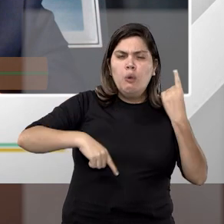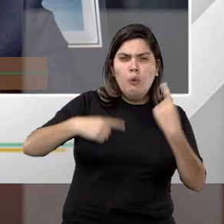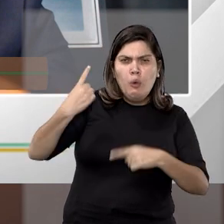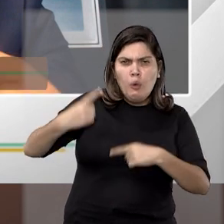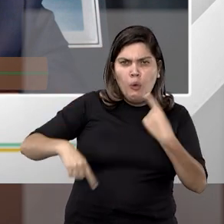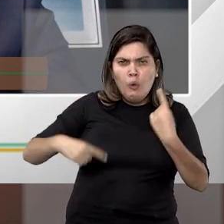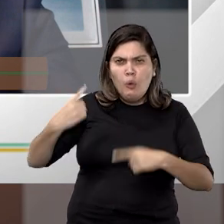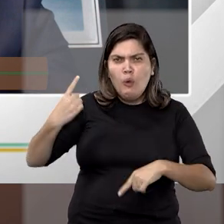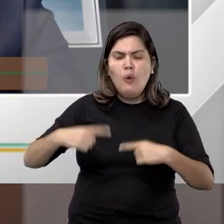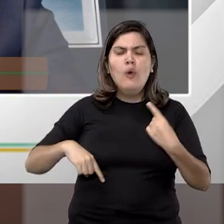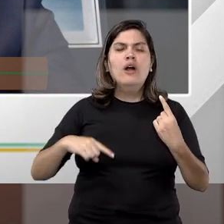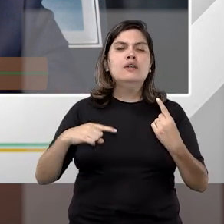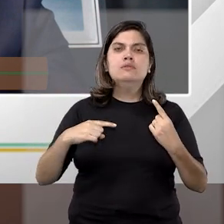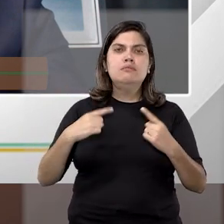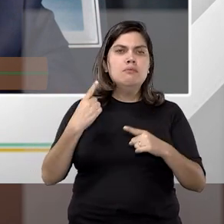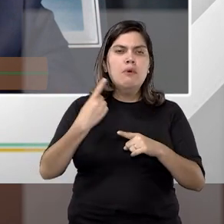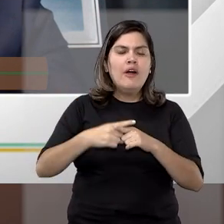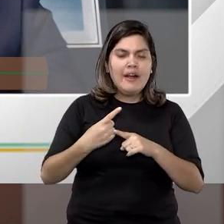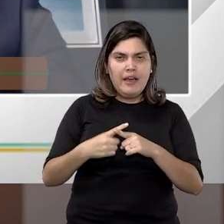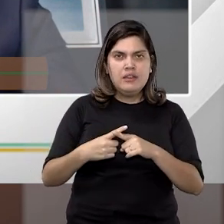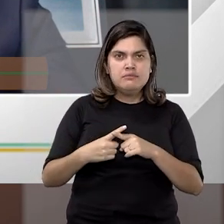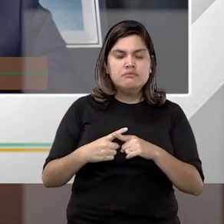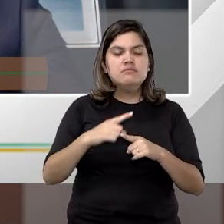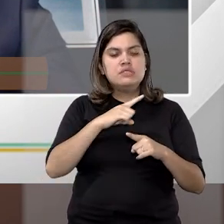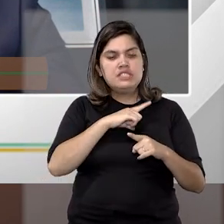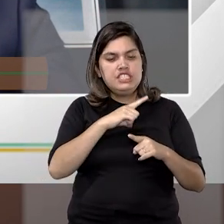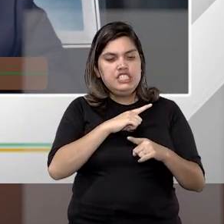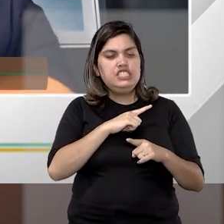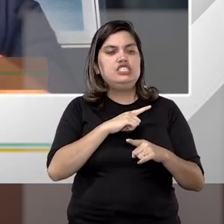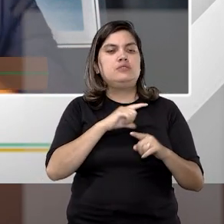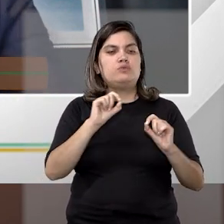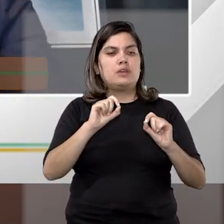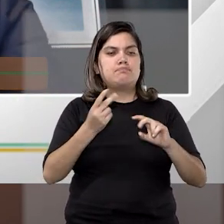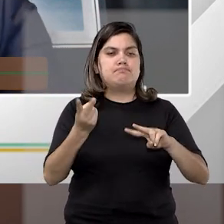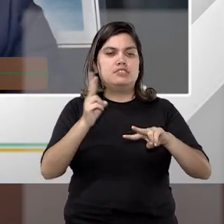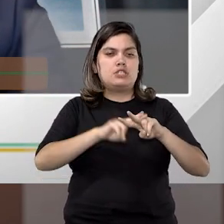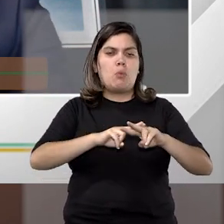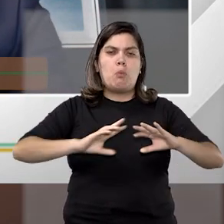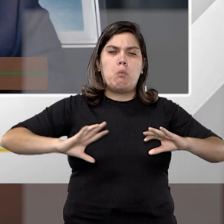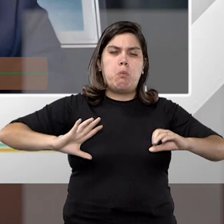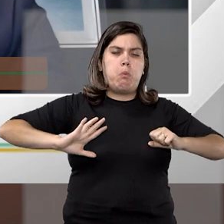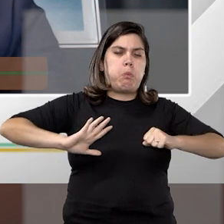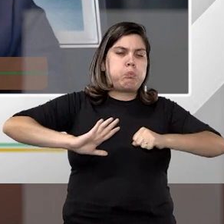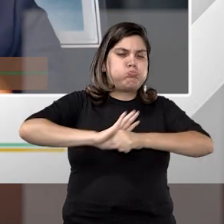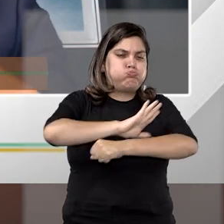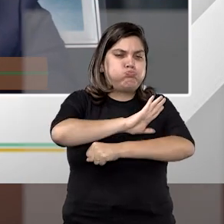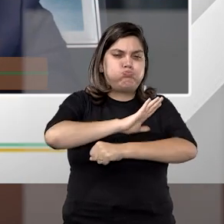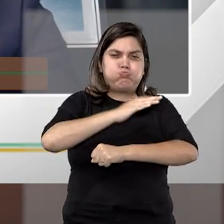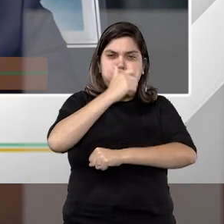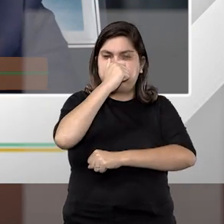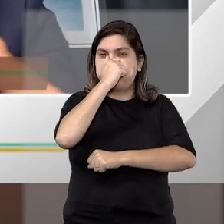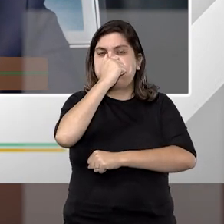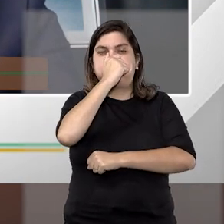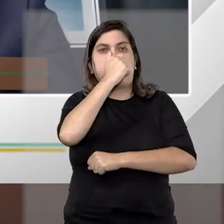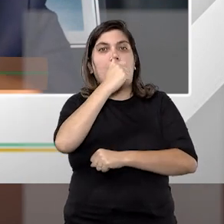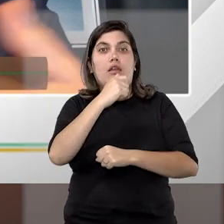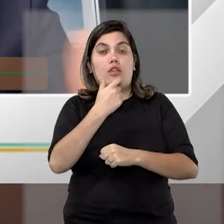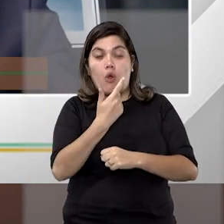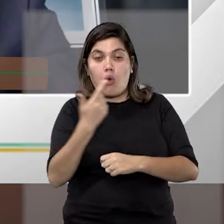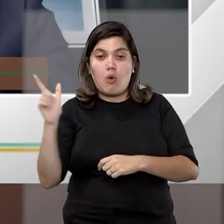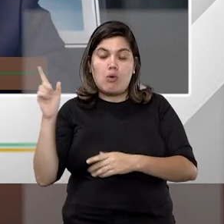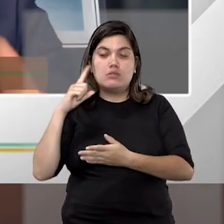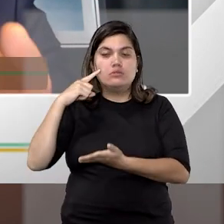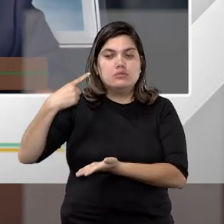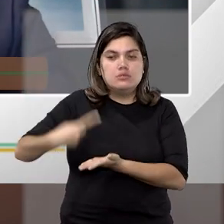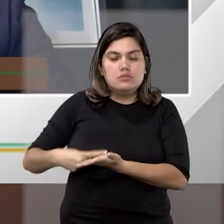era tão discutida Por que havia uma superpopulação carcerária então um dos argumentos de se